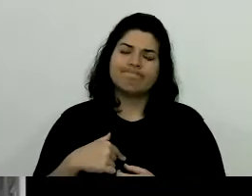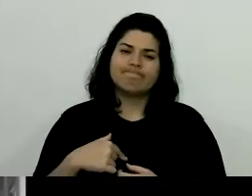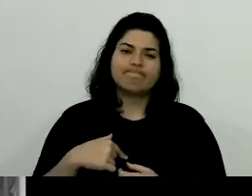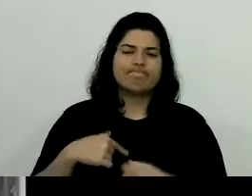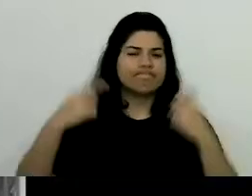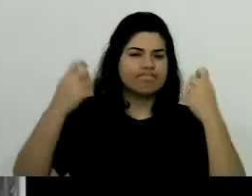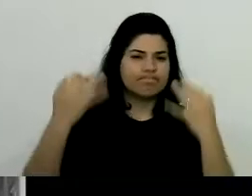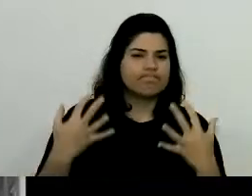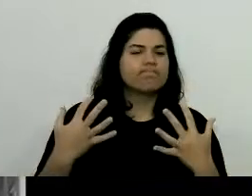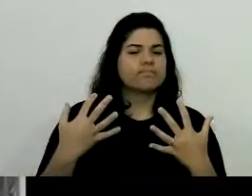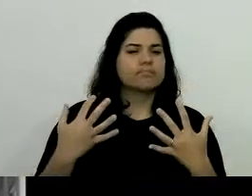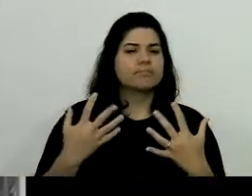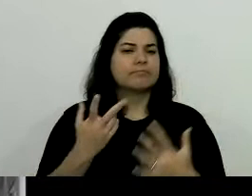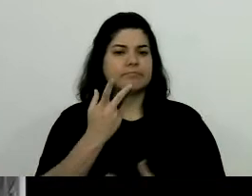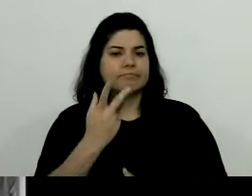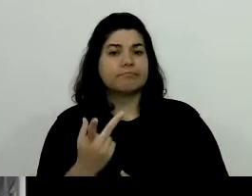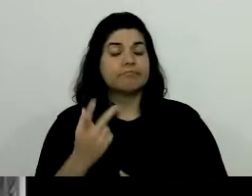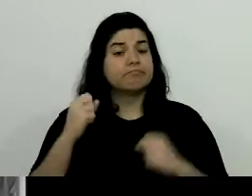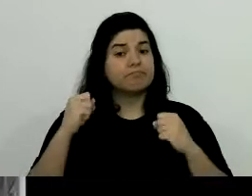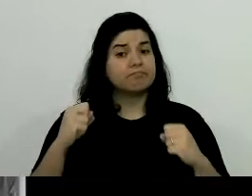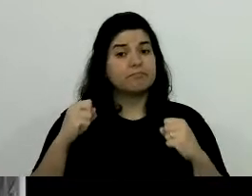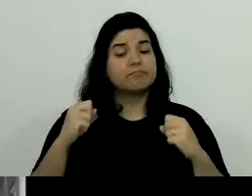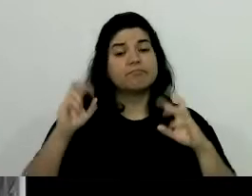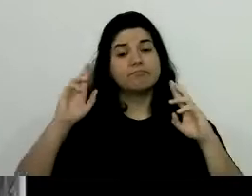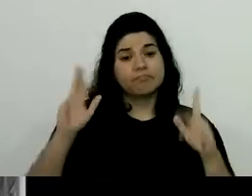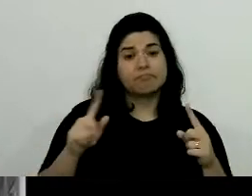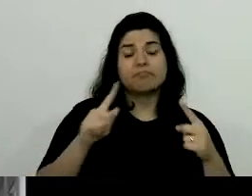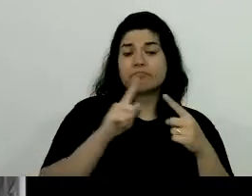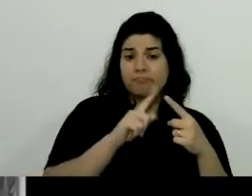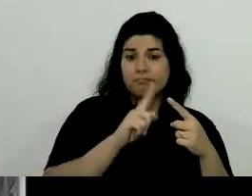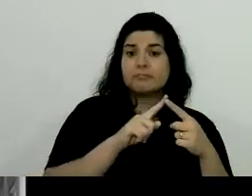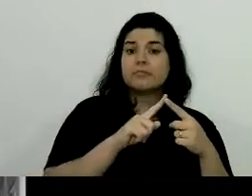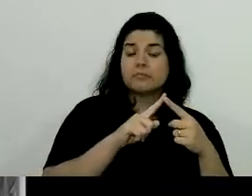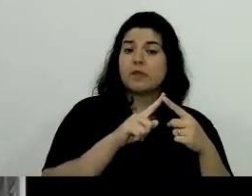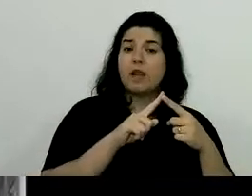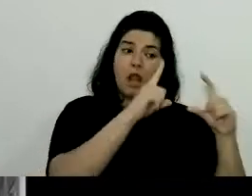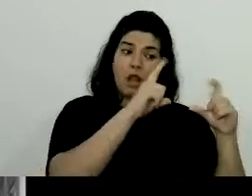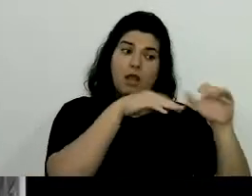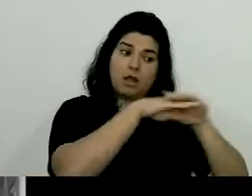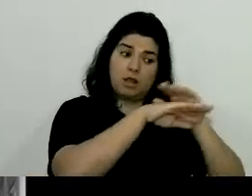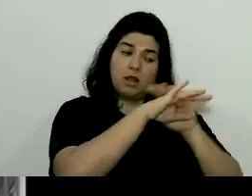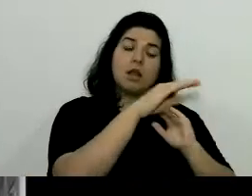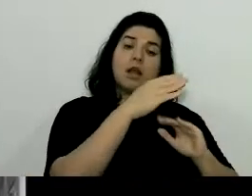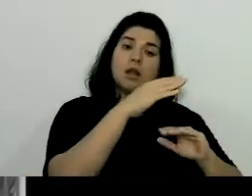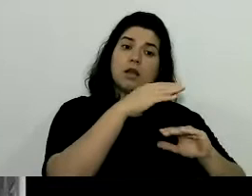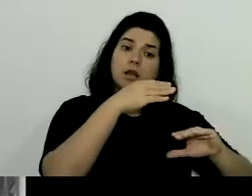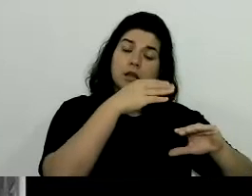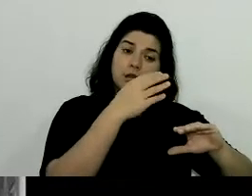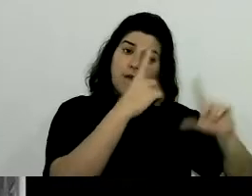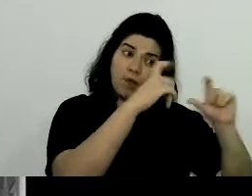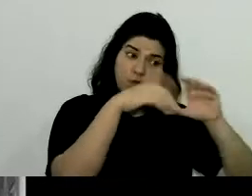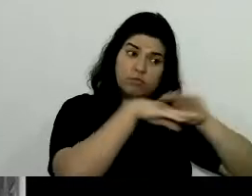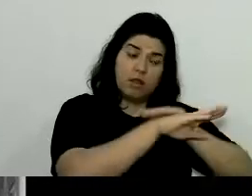eu acho que pode ter uma enorme diferença entre arquivos de fotógrafos profissionais e arquivos fotográficos